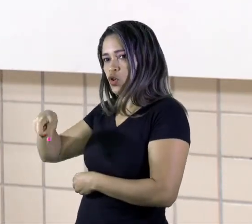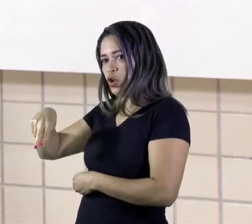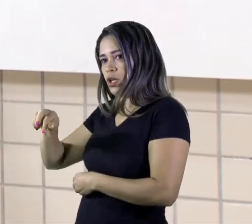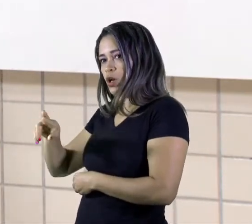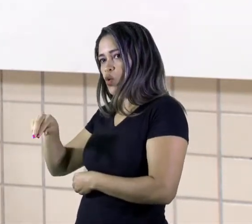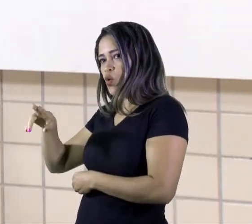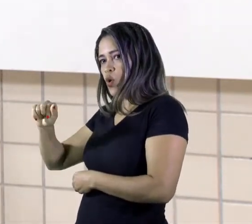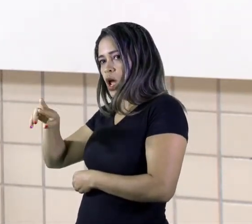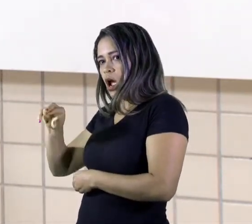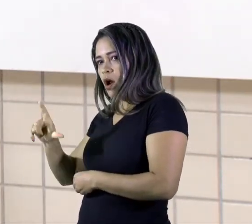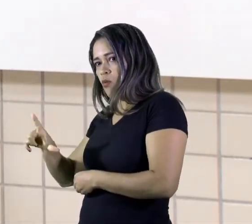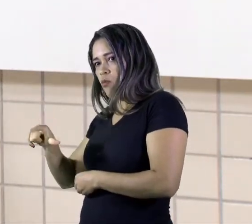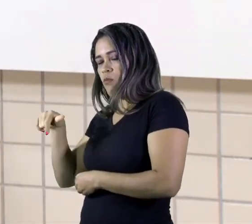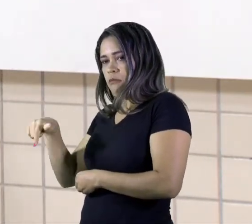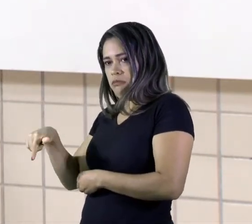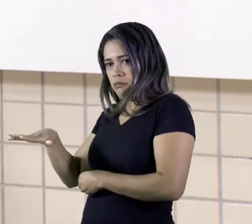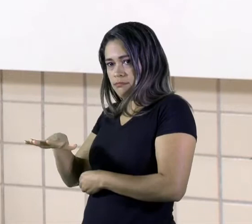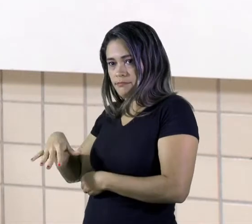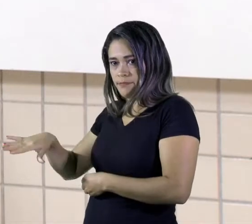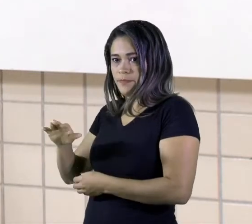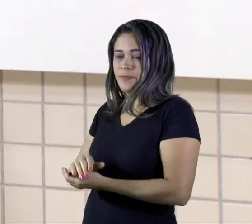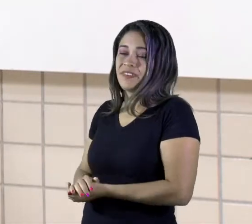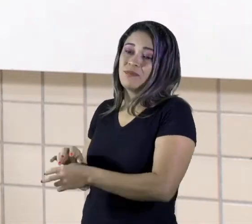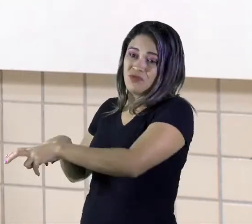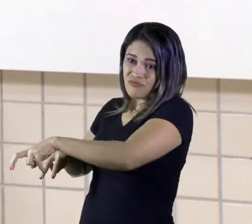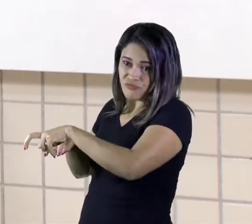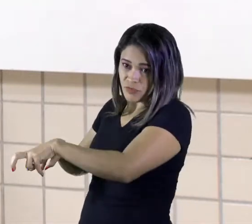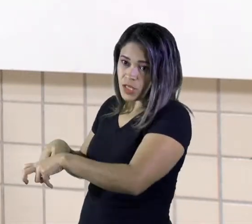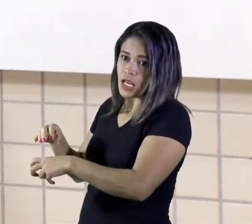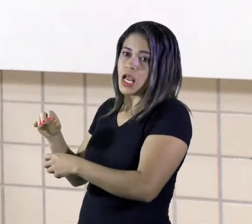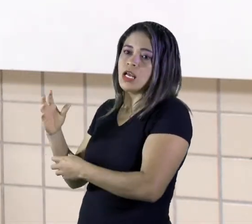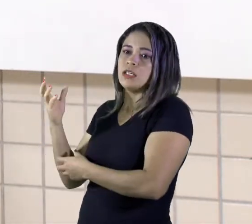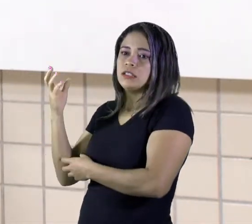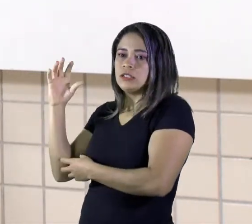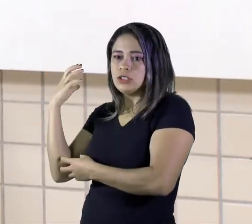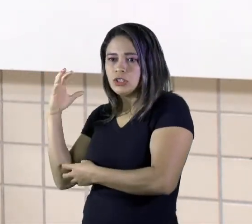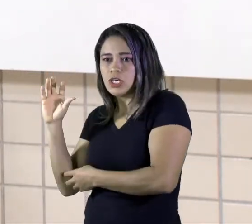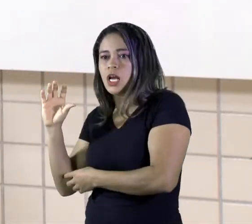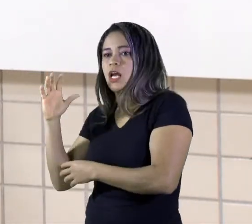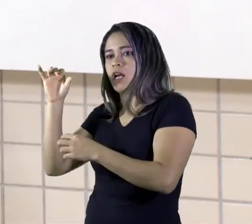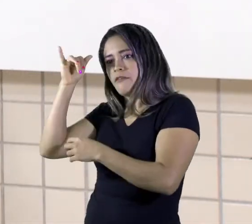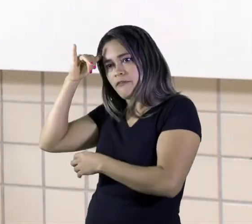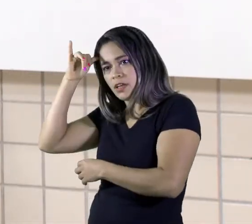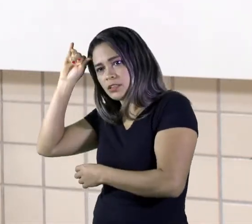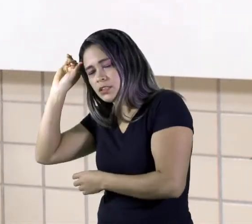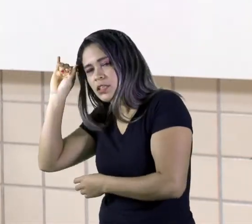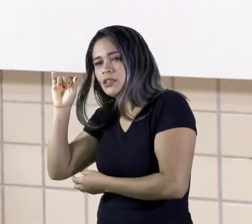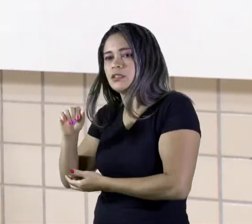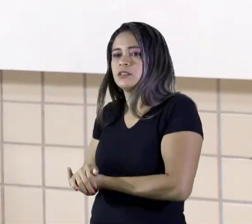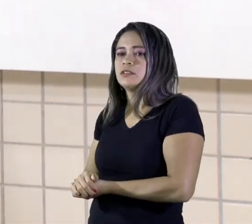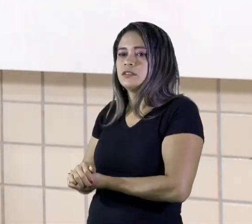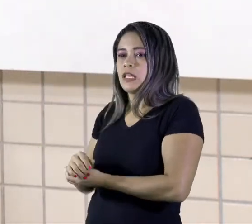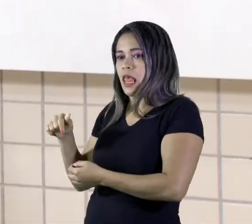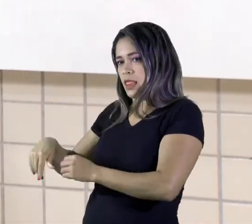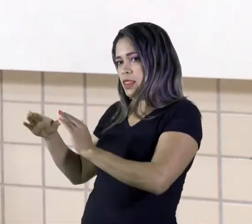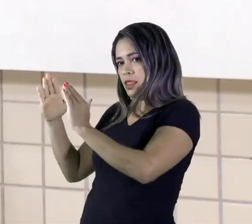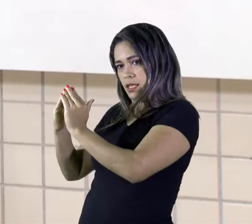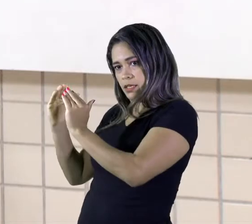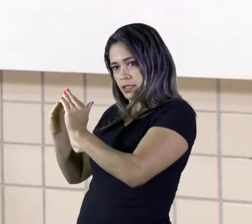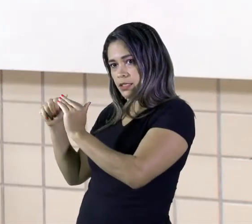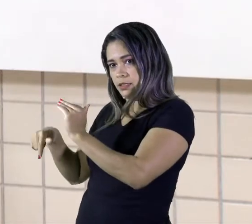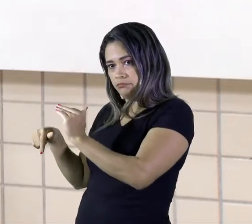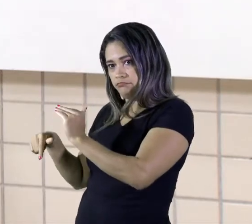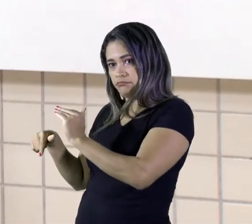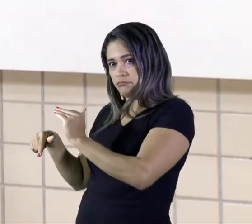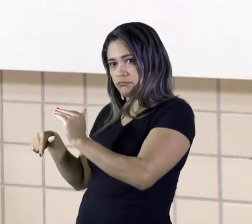da cidade. As pessoas vivem no campo, em sítios, chácaras, fazendas. As casas da zona rural não